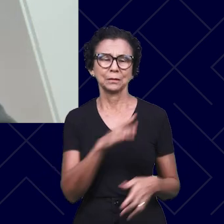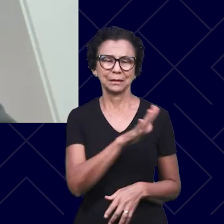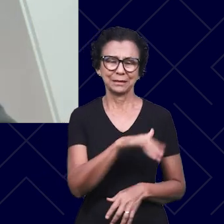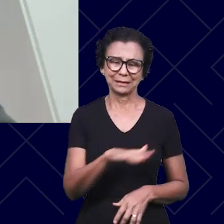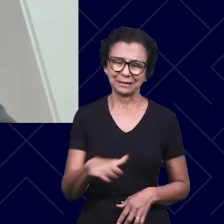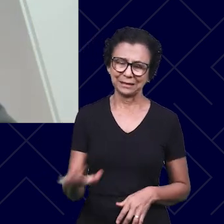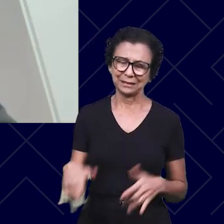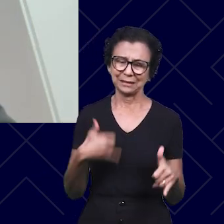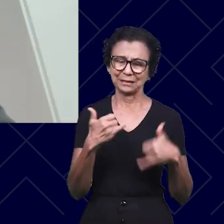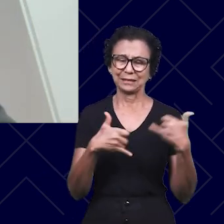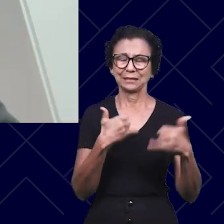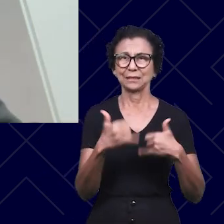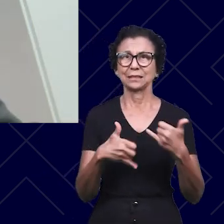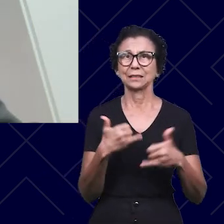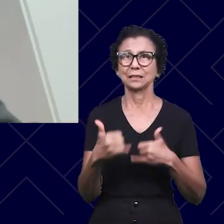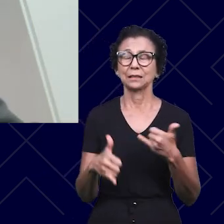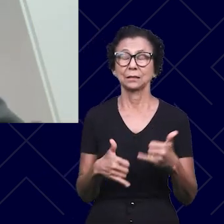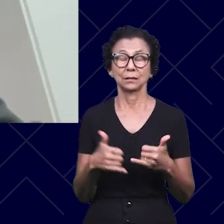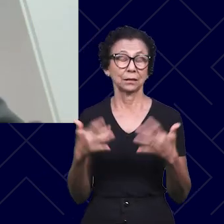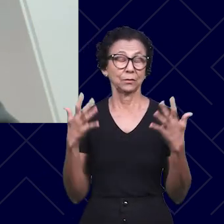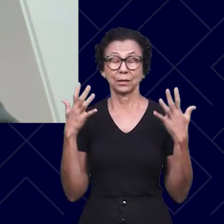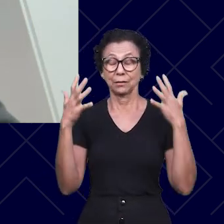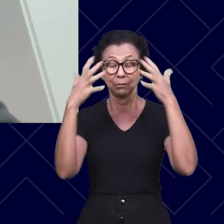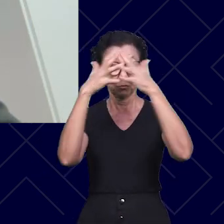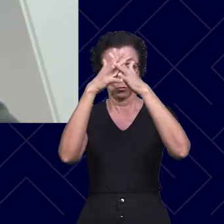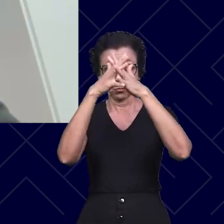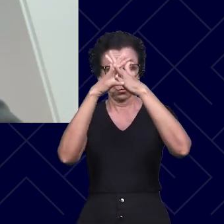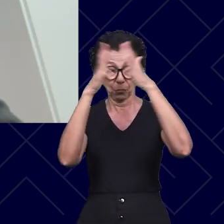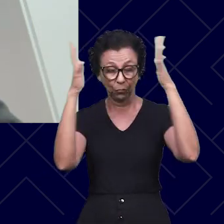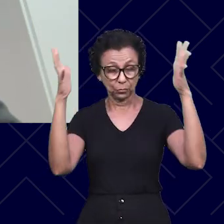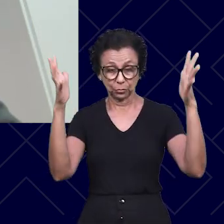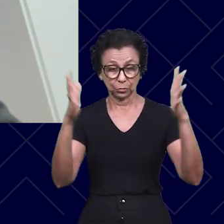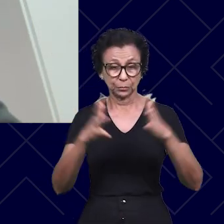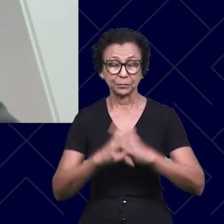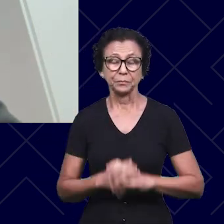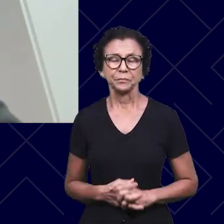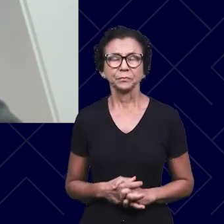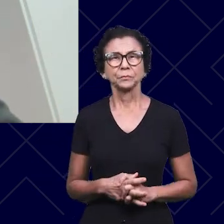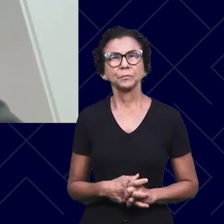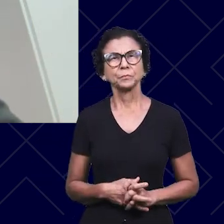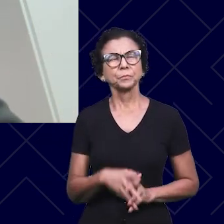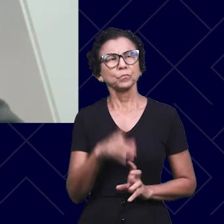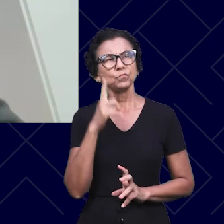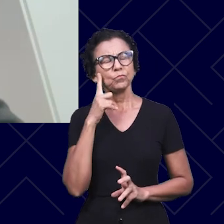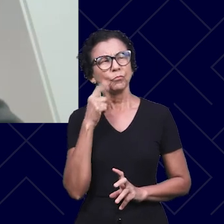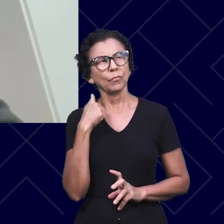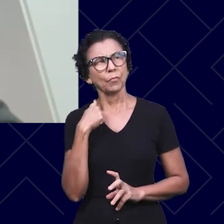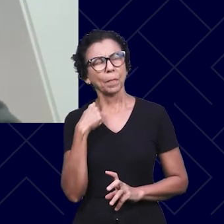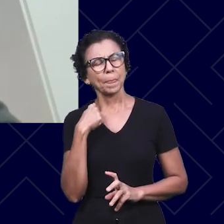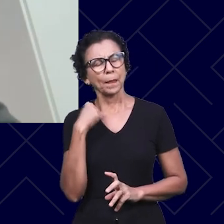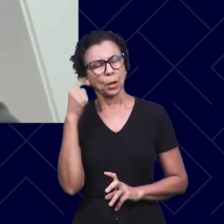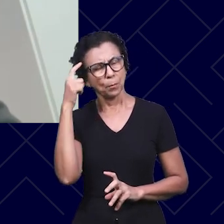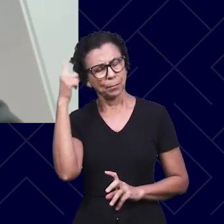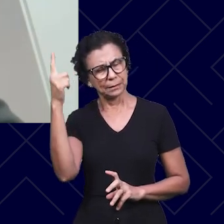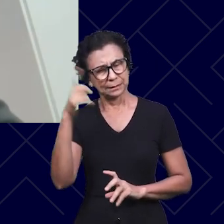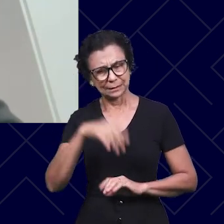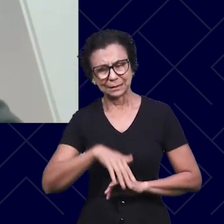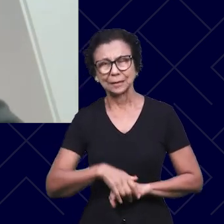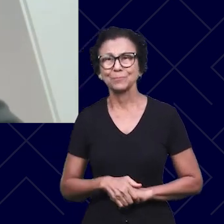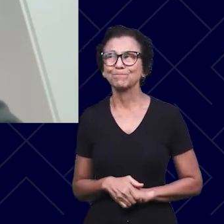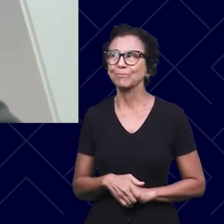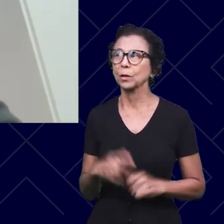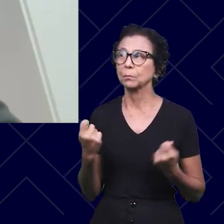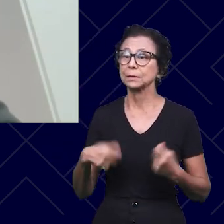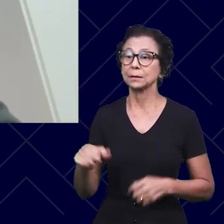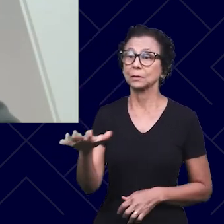das crianças, brincadeiras e tudo, e tirava muita atenção, né? Então, assim, eu fazendo uma análise dentro da minha casa, eu disse